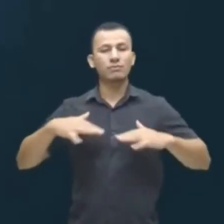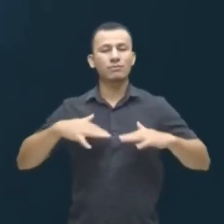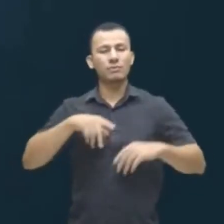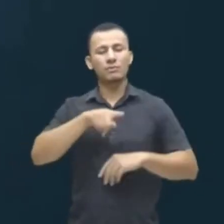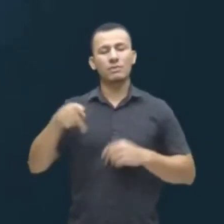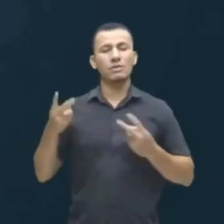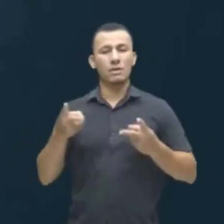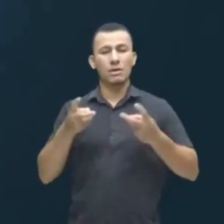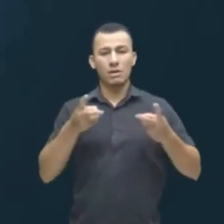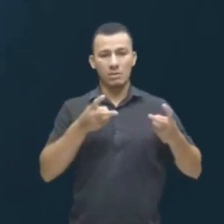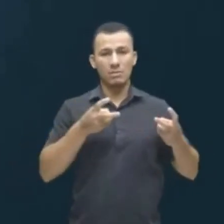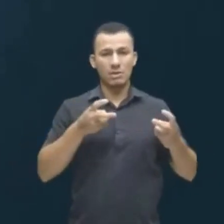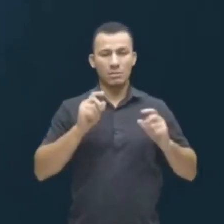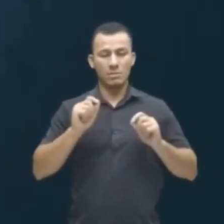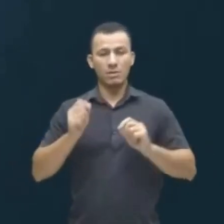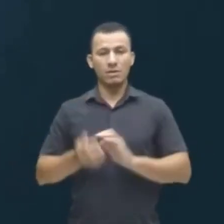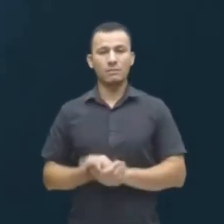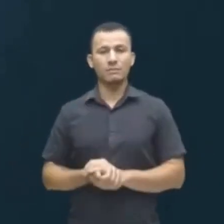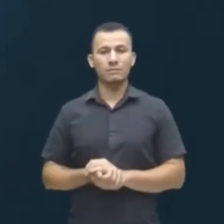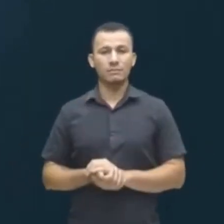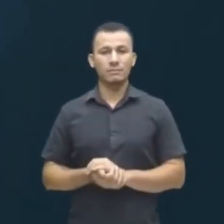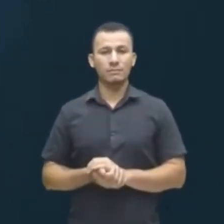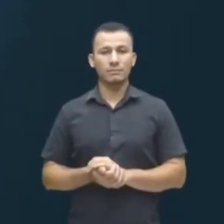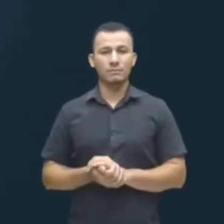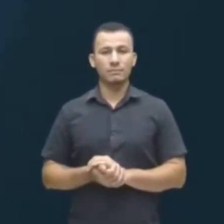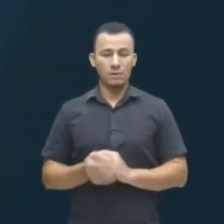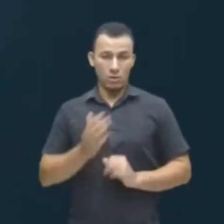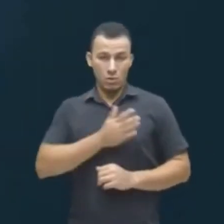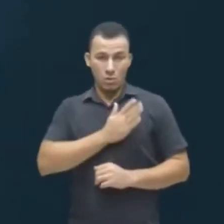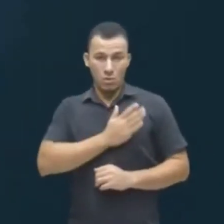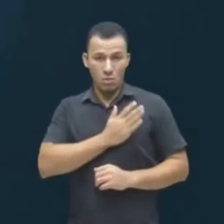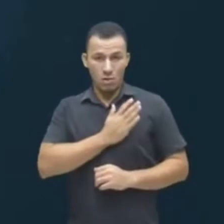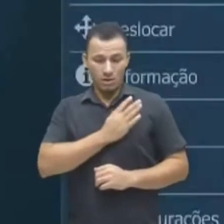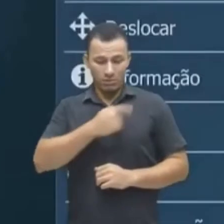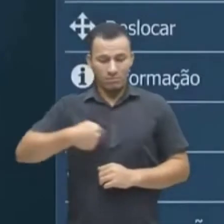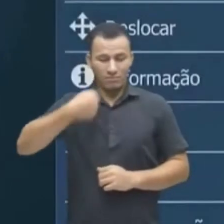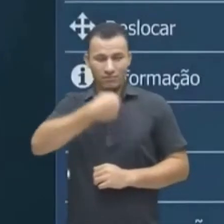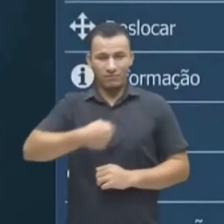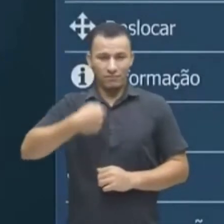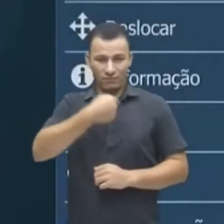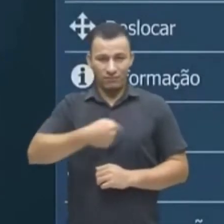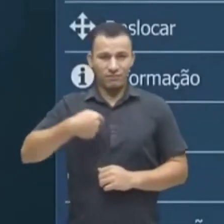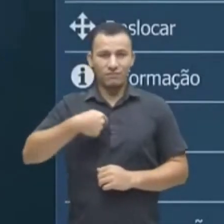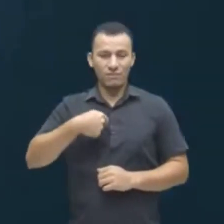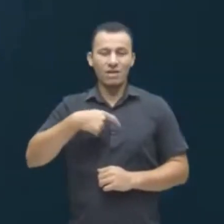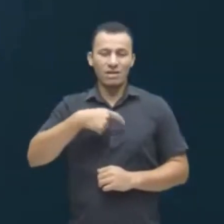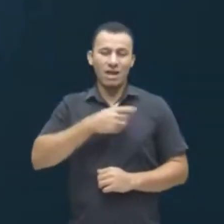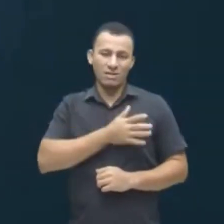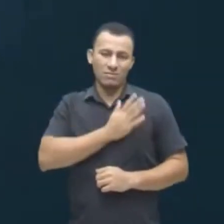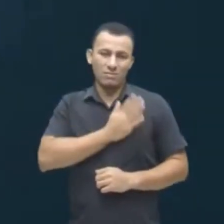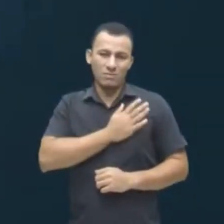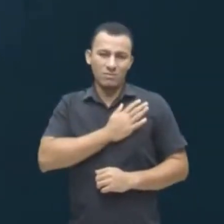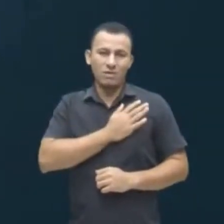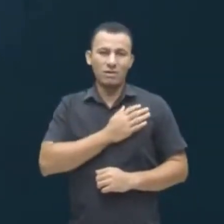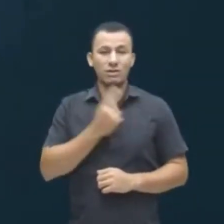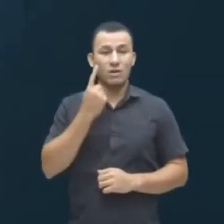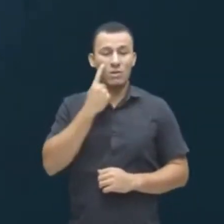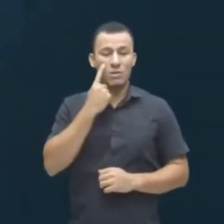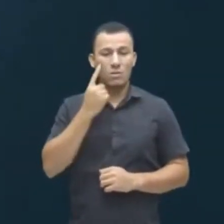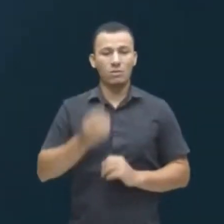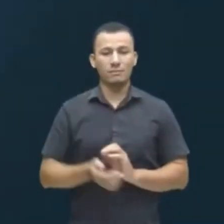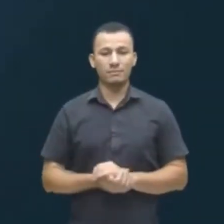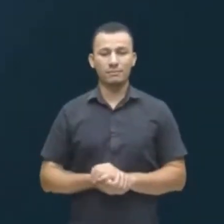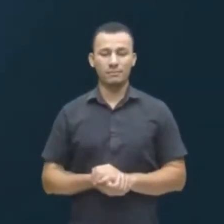perceber que nesse cardiovascular nós temos a presença do coração, deixa eu mostrar para vocês,